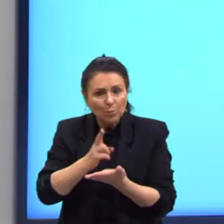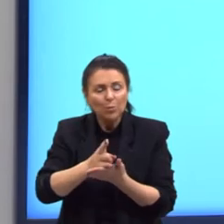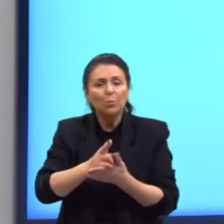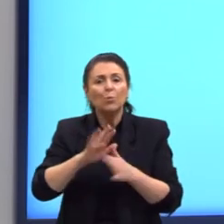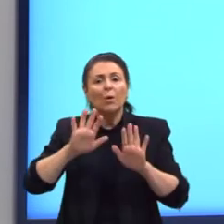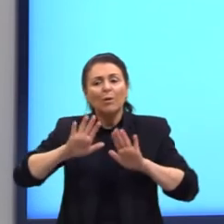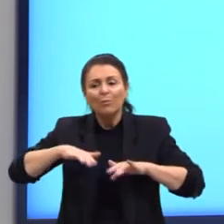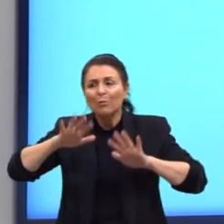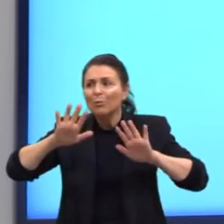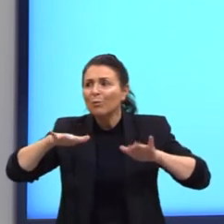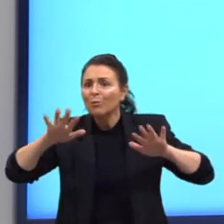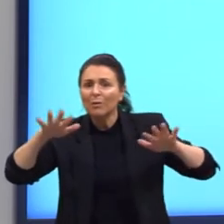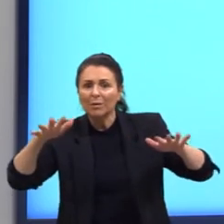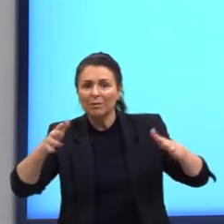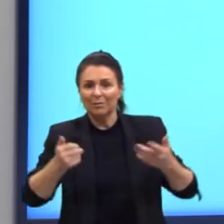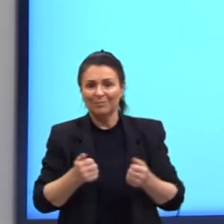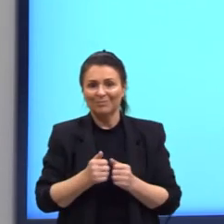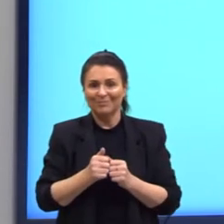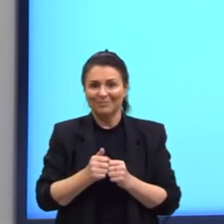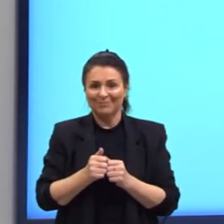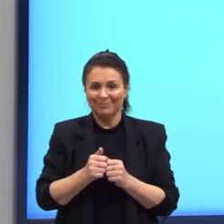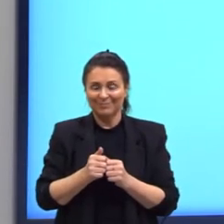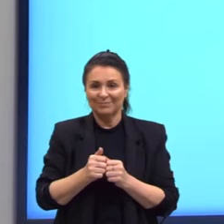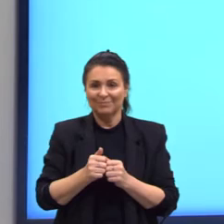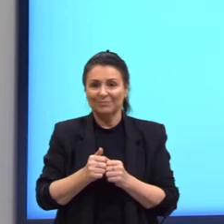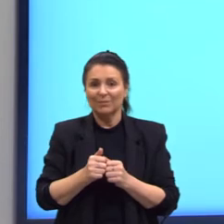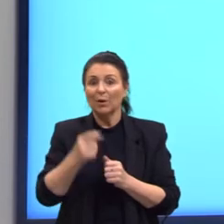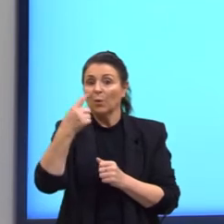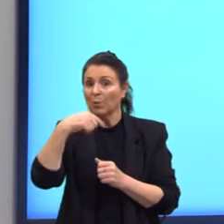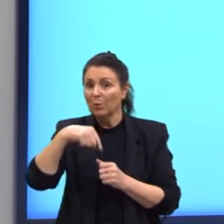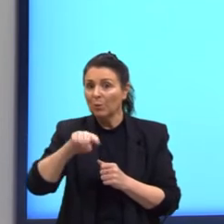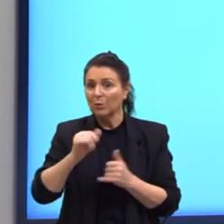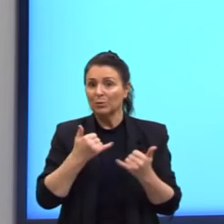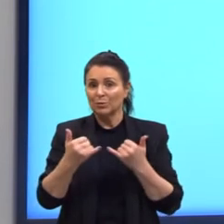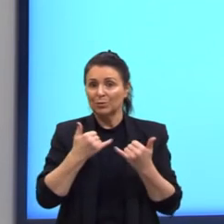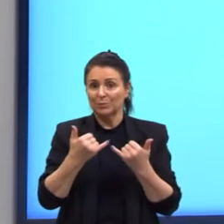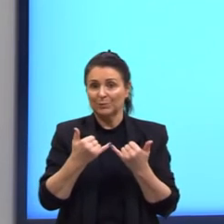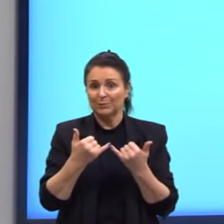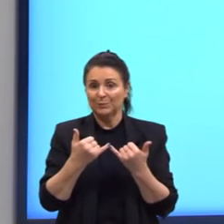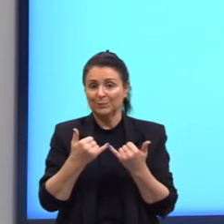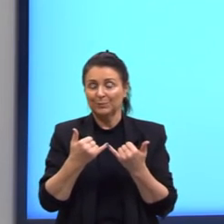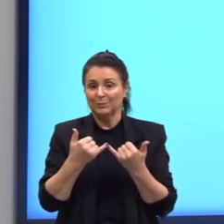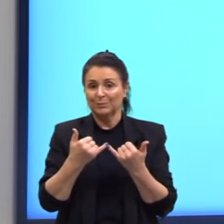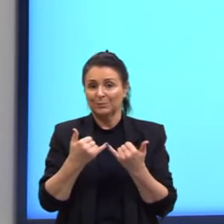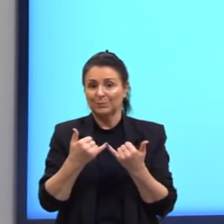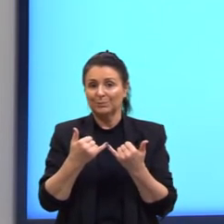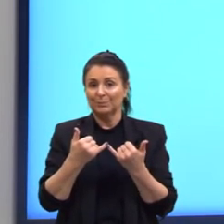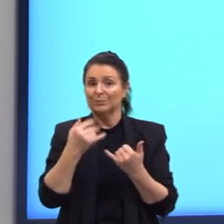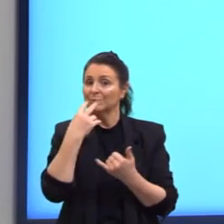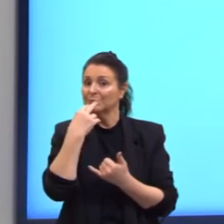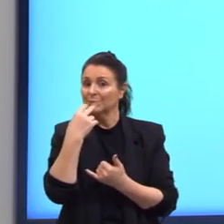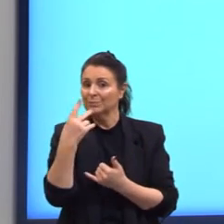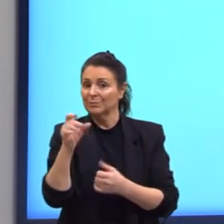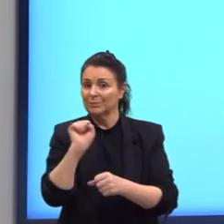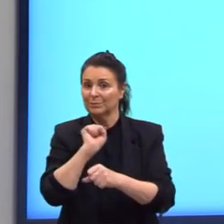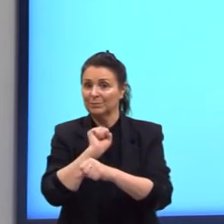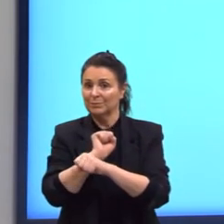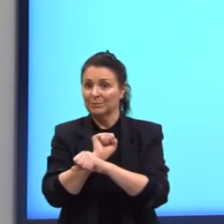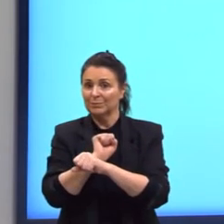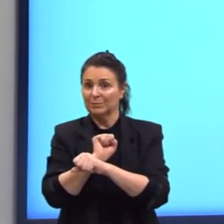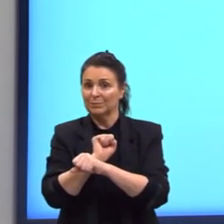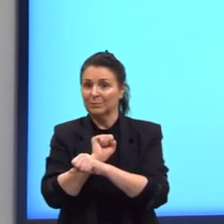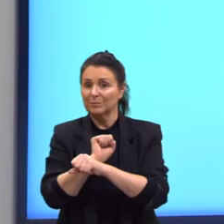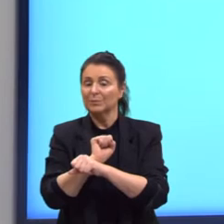aí Revo este OK outra Hand clap my hands ó o